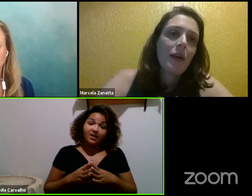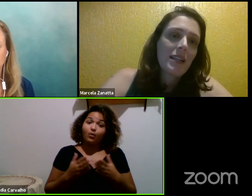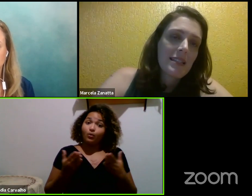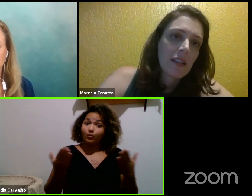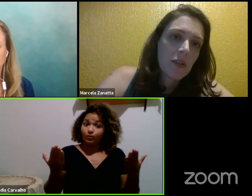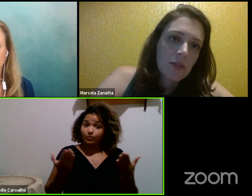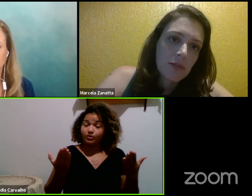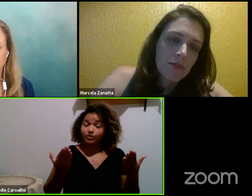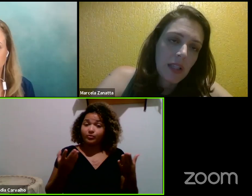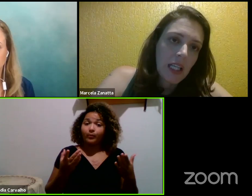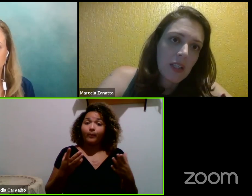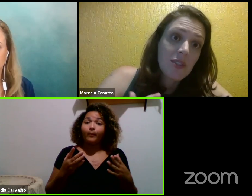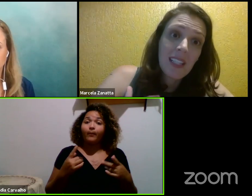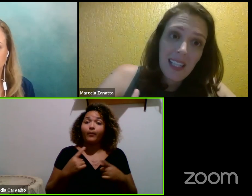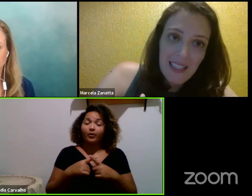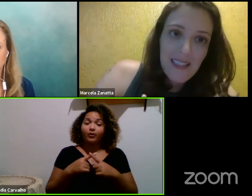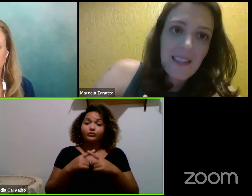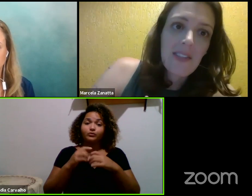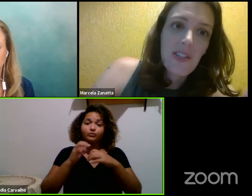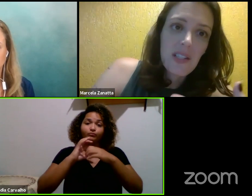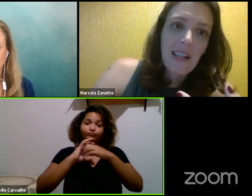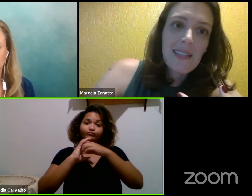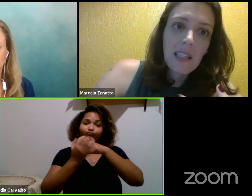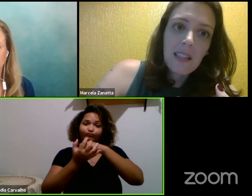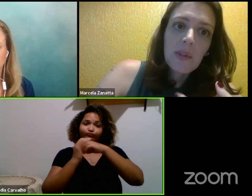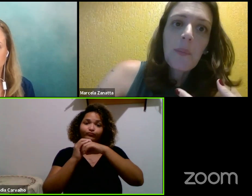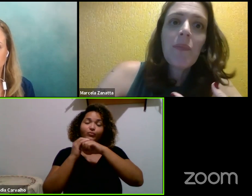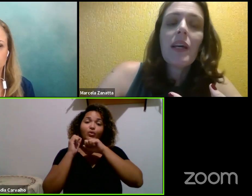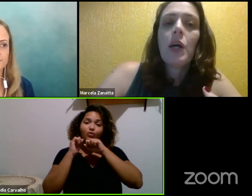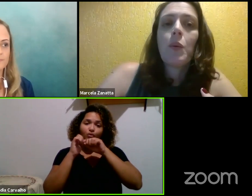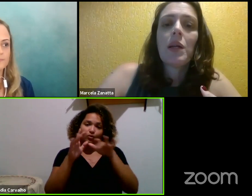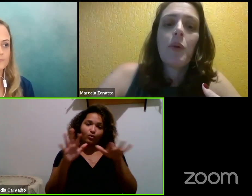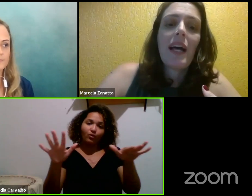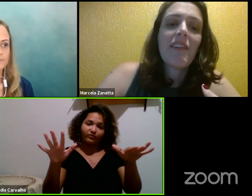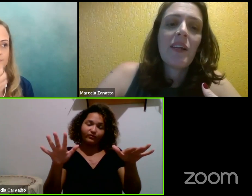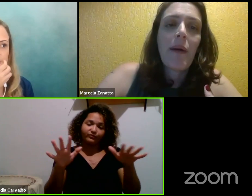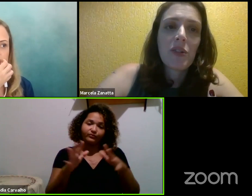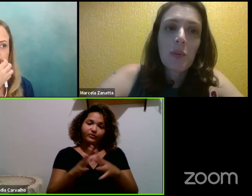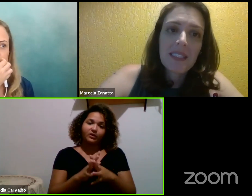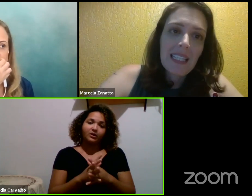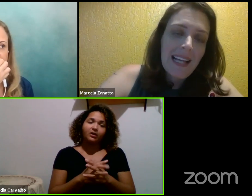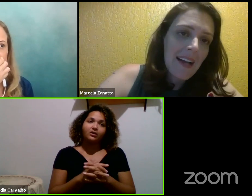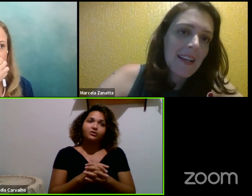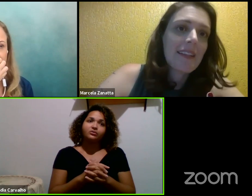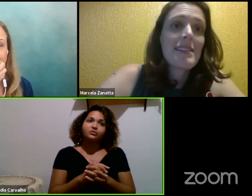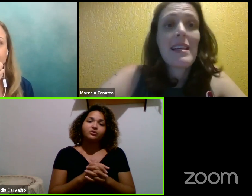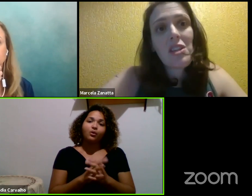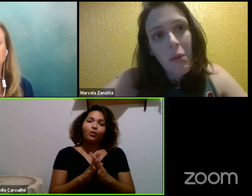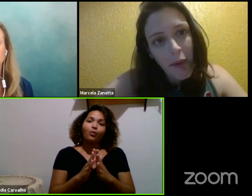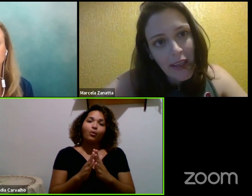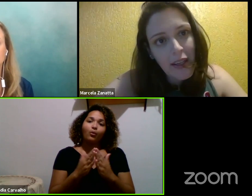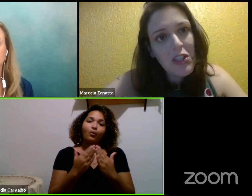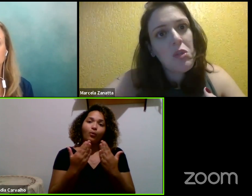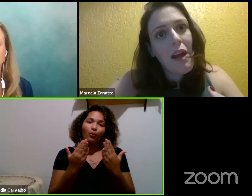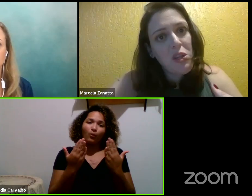uma recomendação dos ingleses que a gente tem seguido. Quando a mulher vai ter um parto domiciliar, ela deseja ter uma banheira, a gente pede